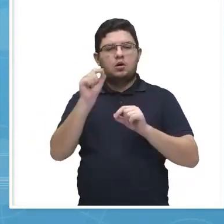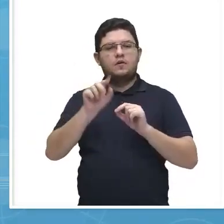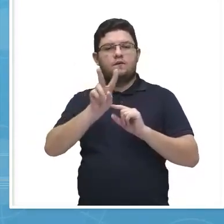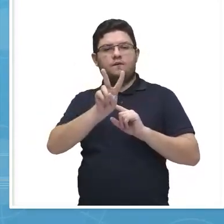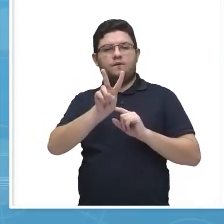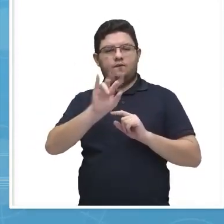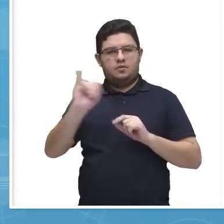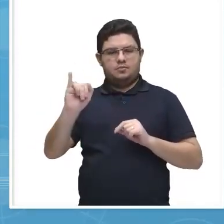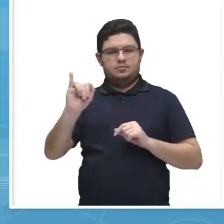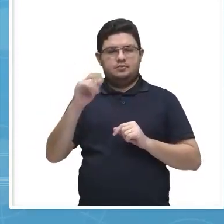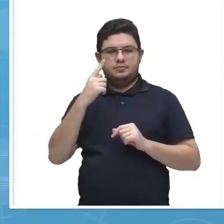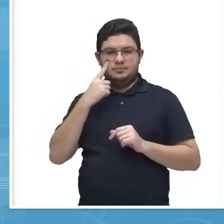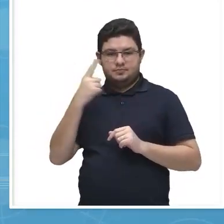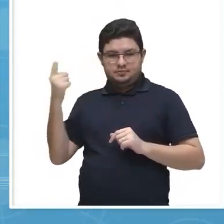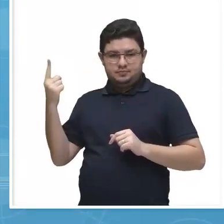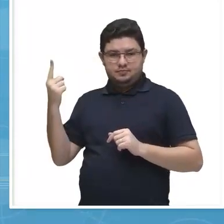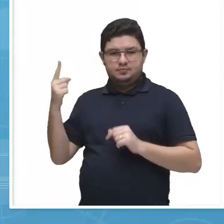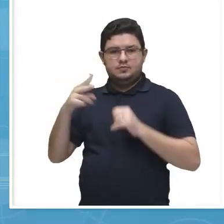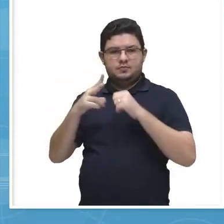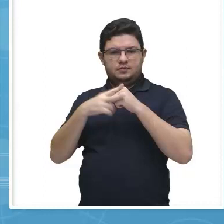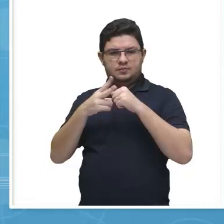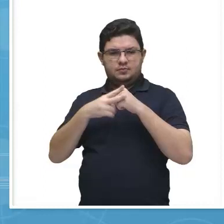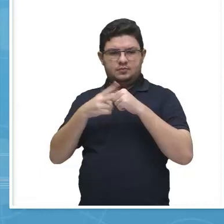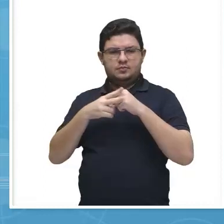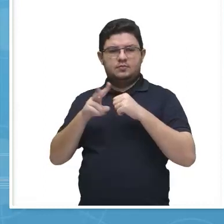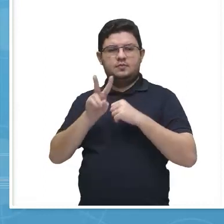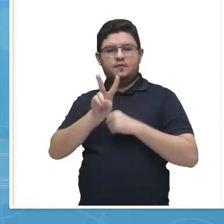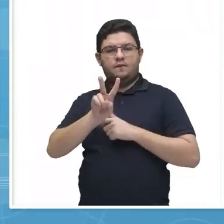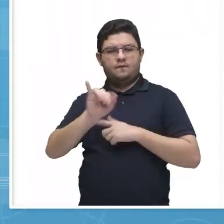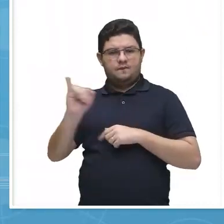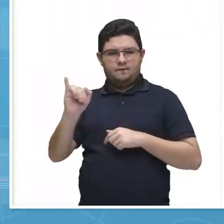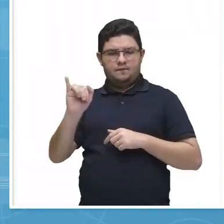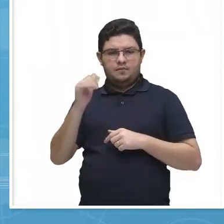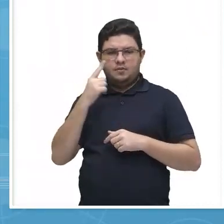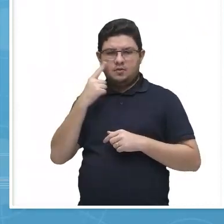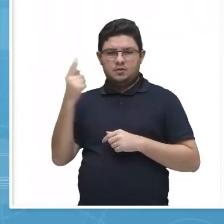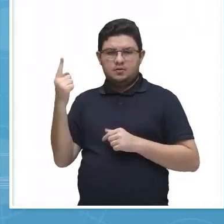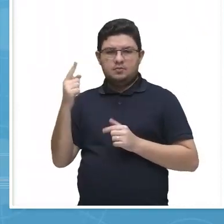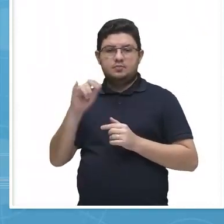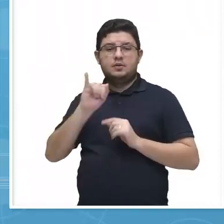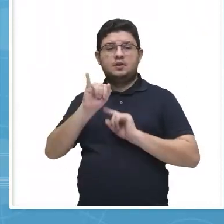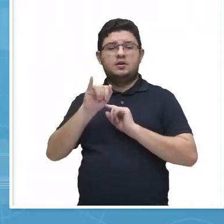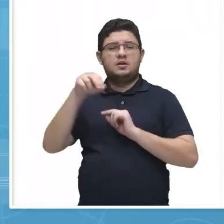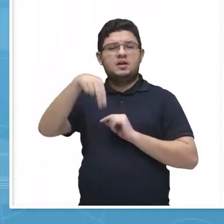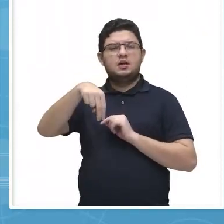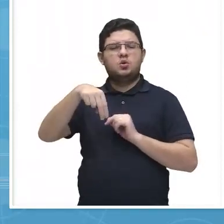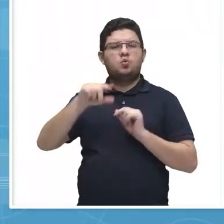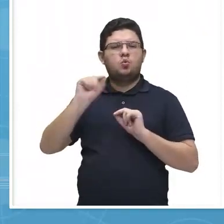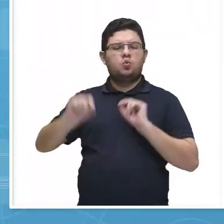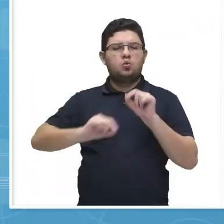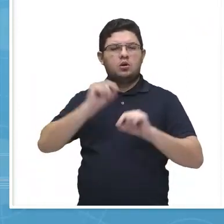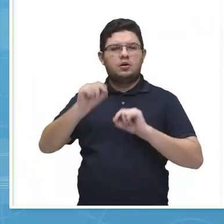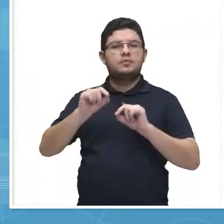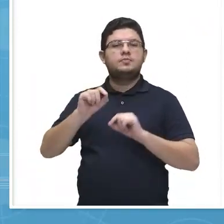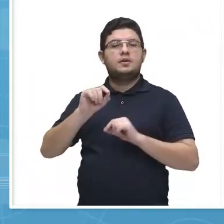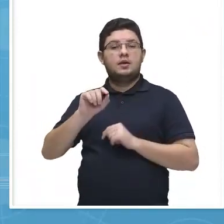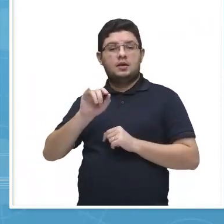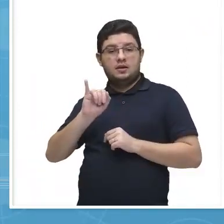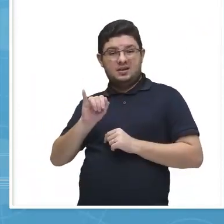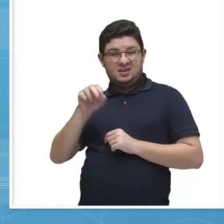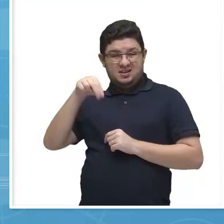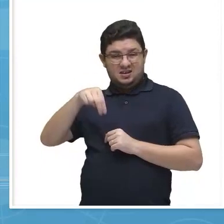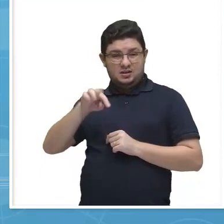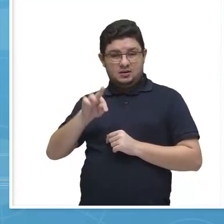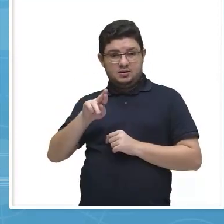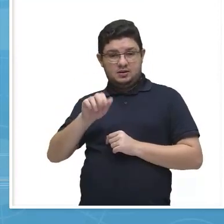intransitivos. E é um prefixo que significa não, ou seja, não transita, não vai do sujeito